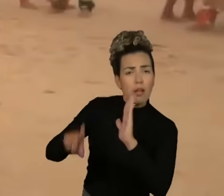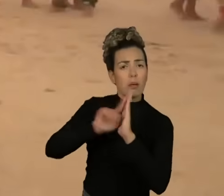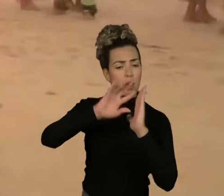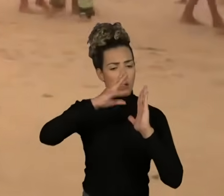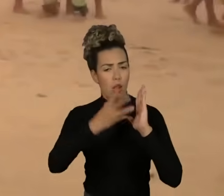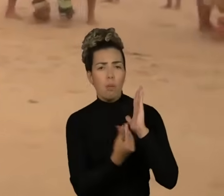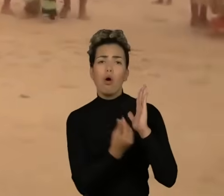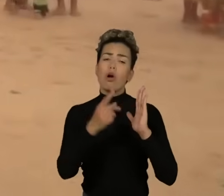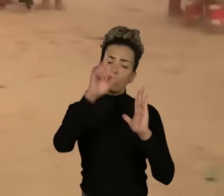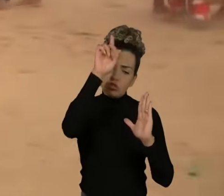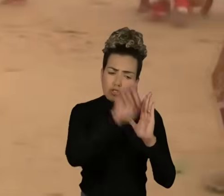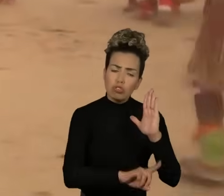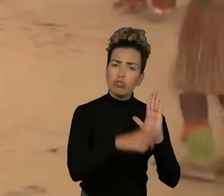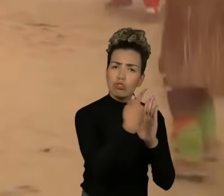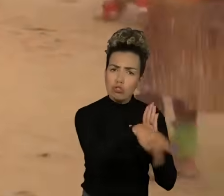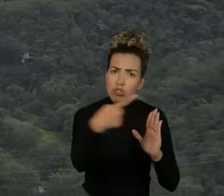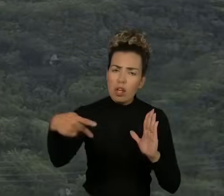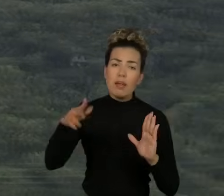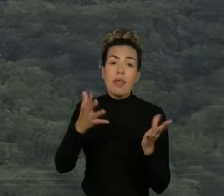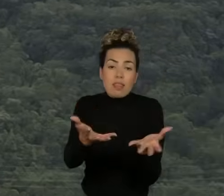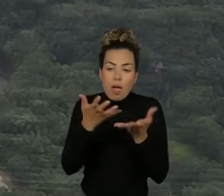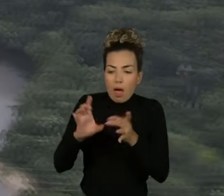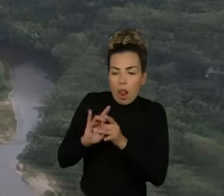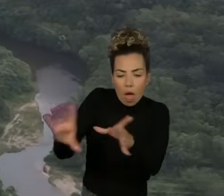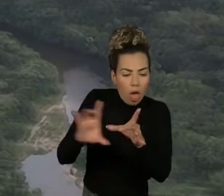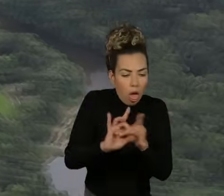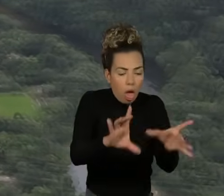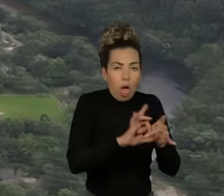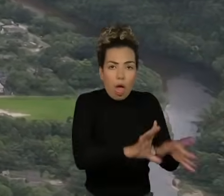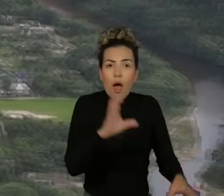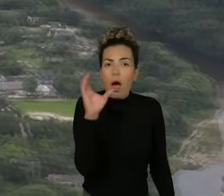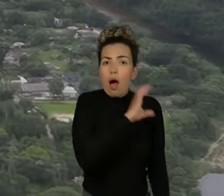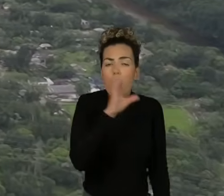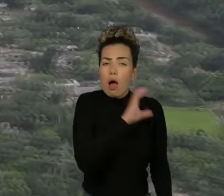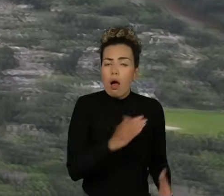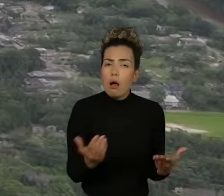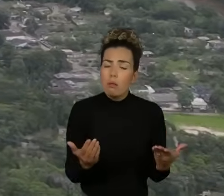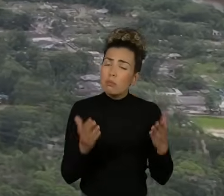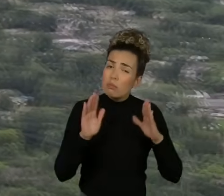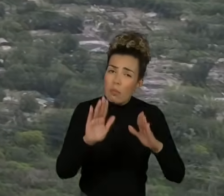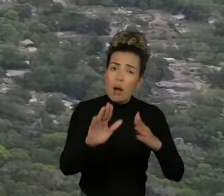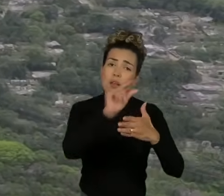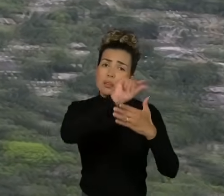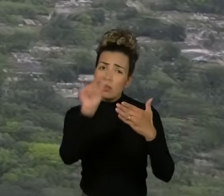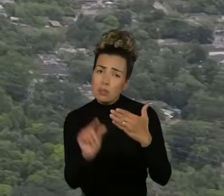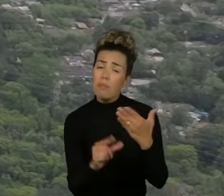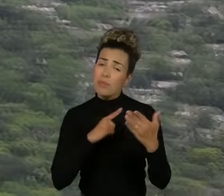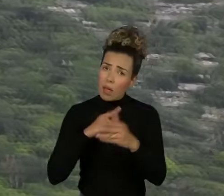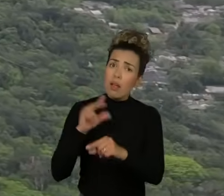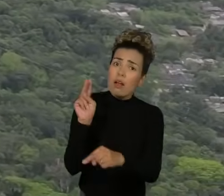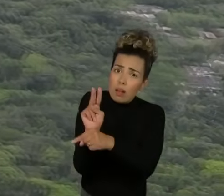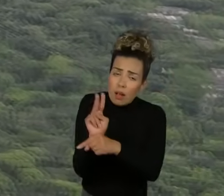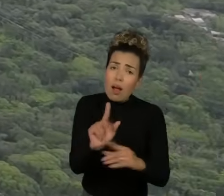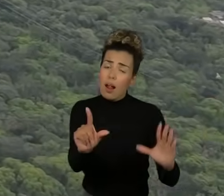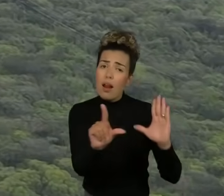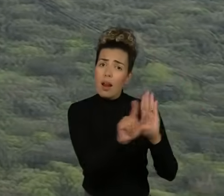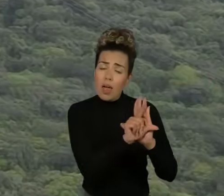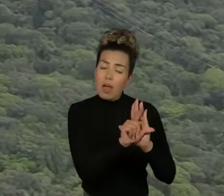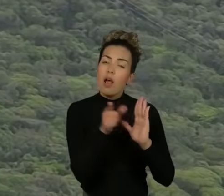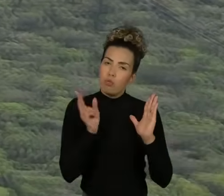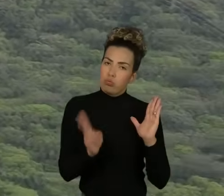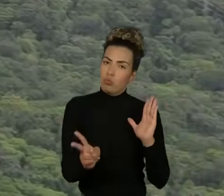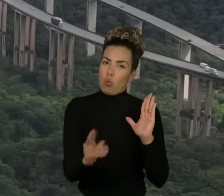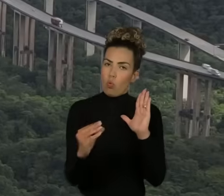tornar mais ágil o licenciamento. A proteção da Mata Atlântica, que tem uma lei federal específica, também foi